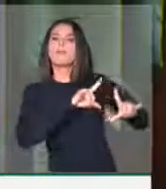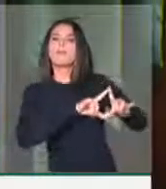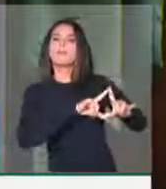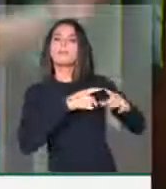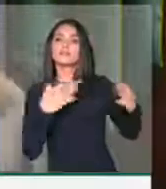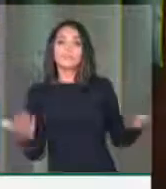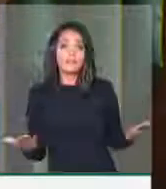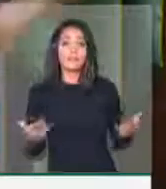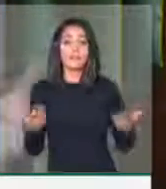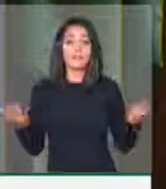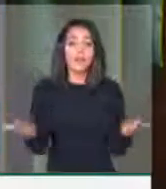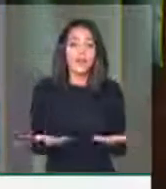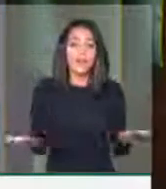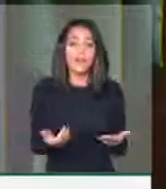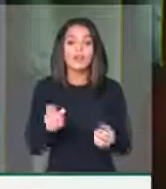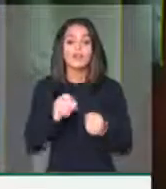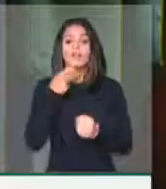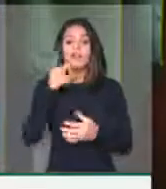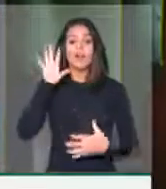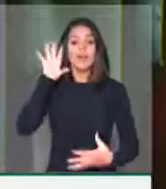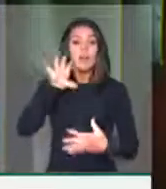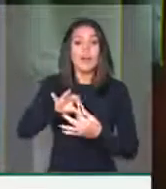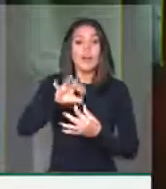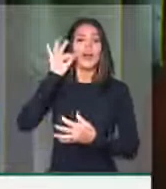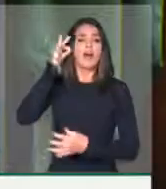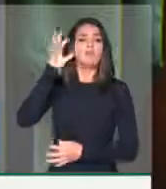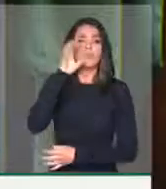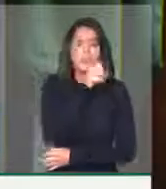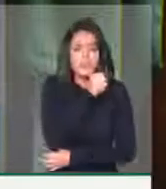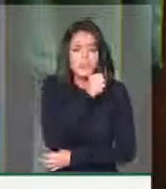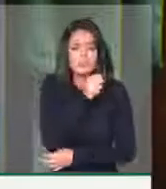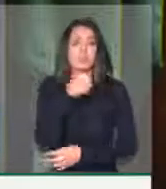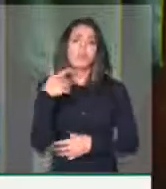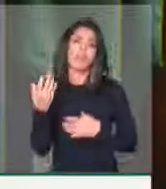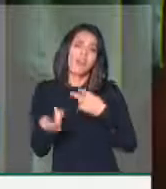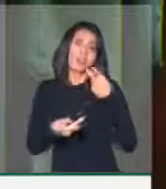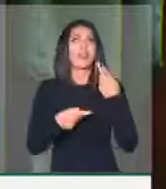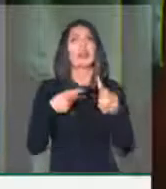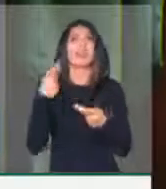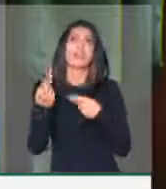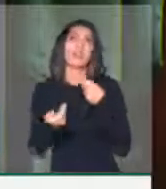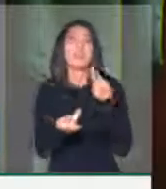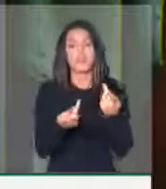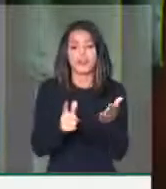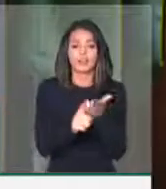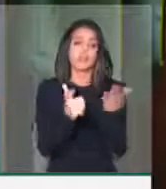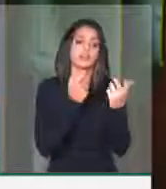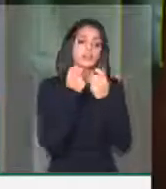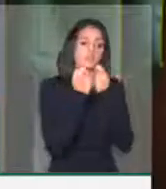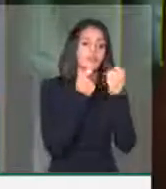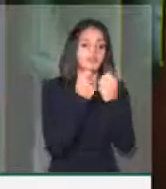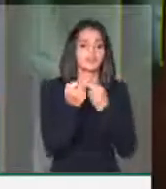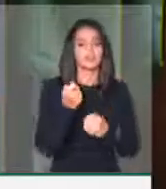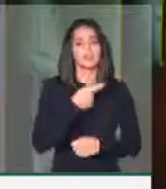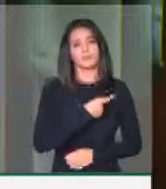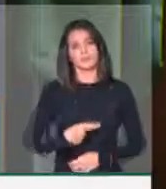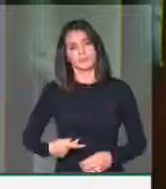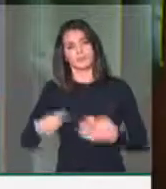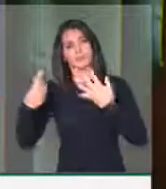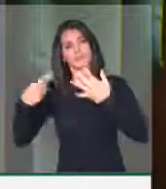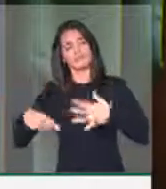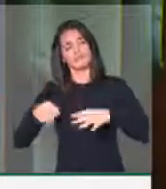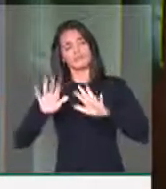Daí, agora, fazer uma vinculação automática, lá, segue a entrevista do nosso presidente. Então, é no